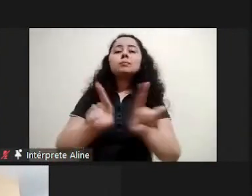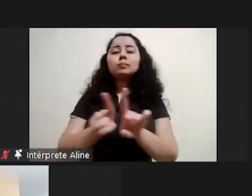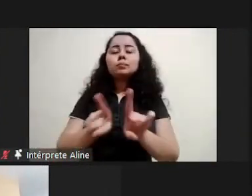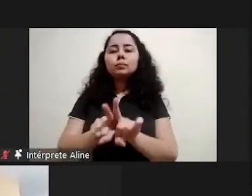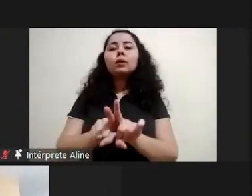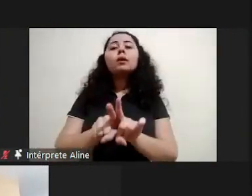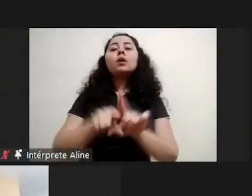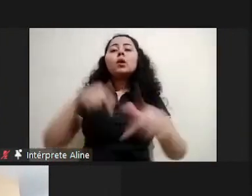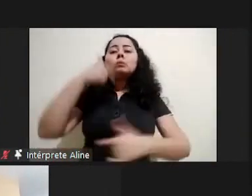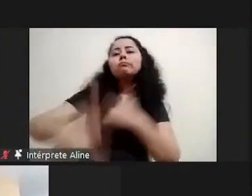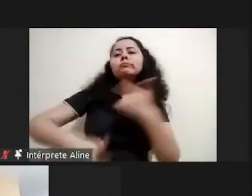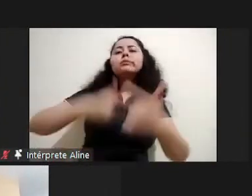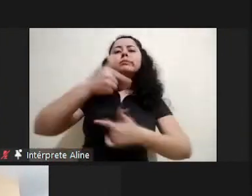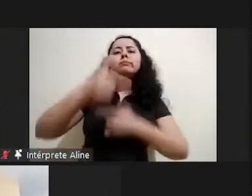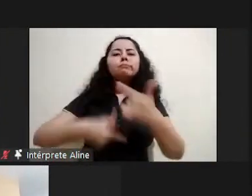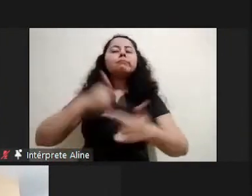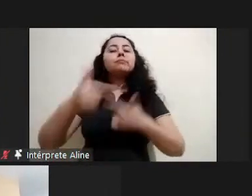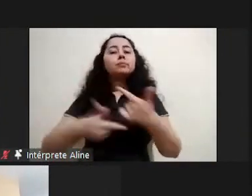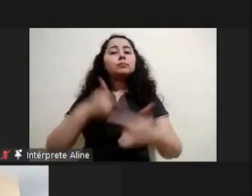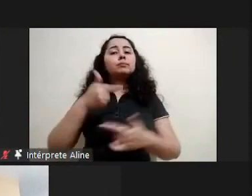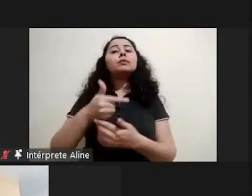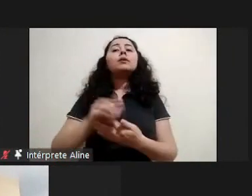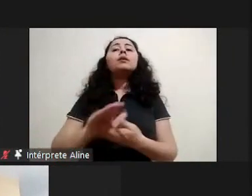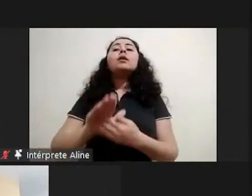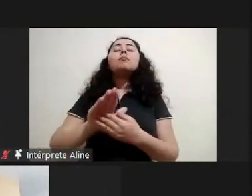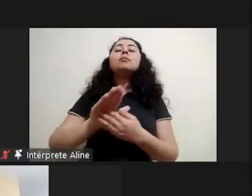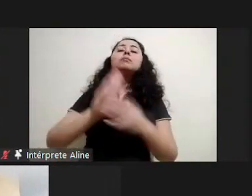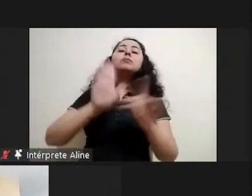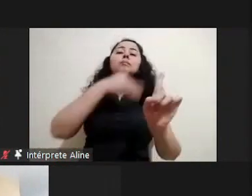sendo homenageado por turmas concluintes.